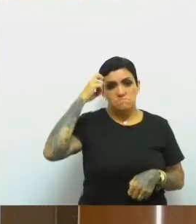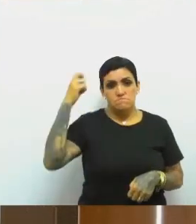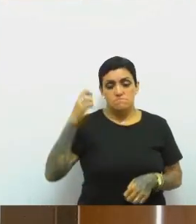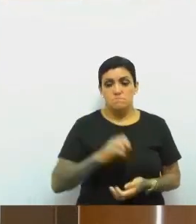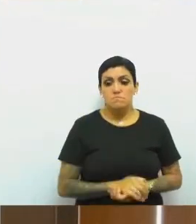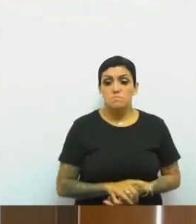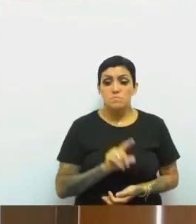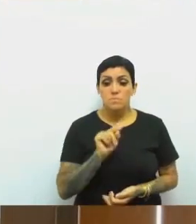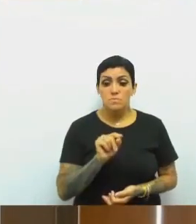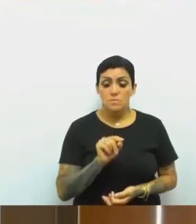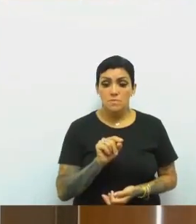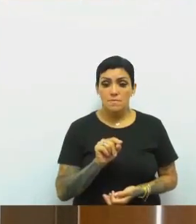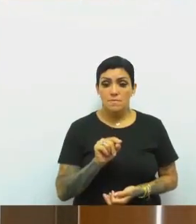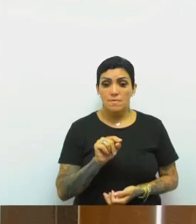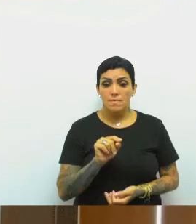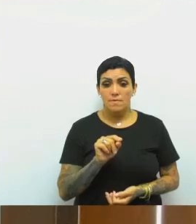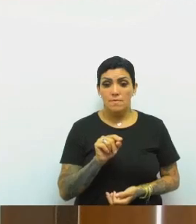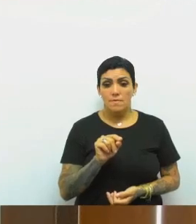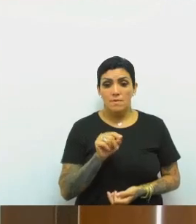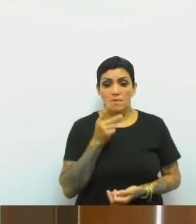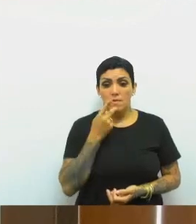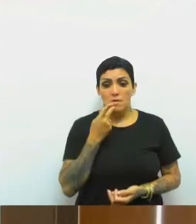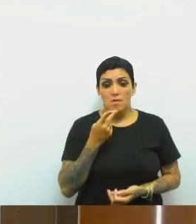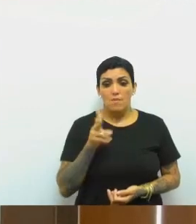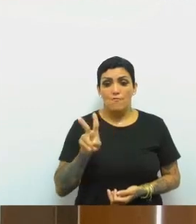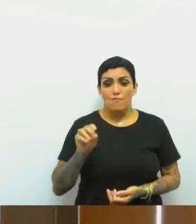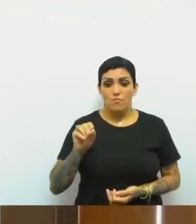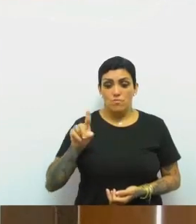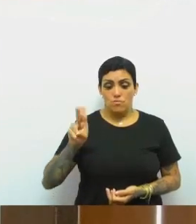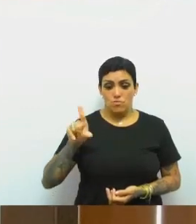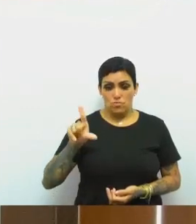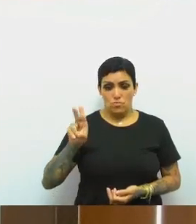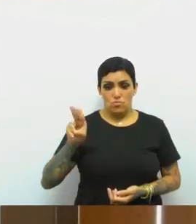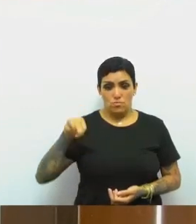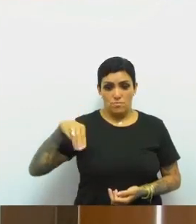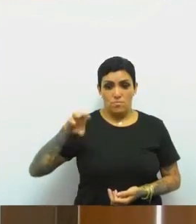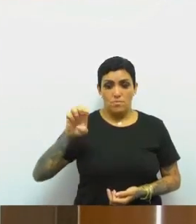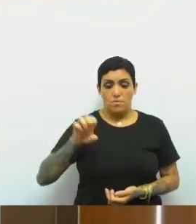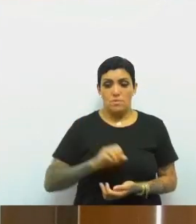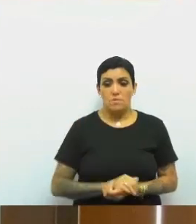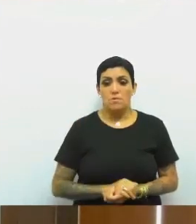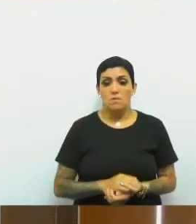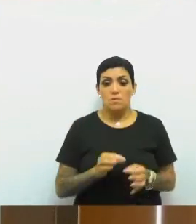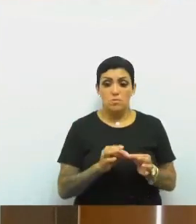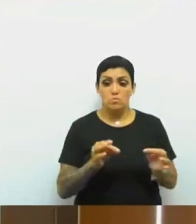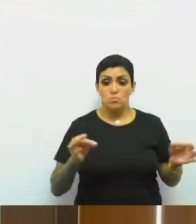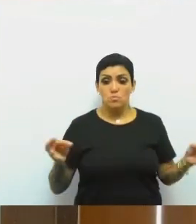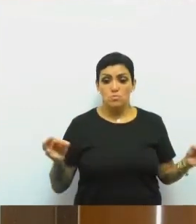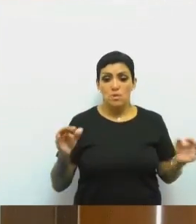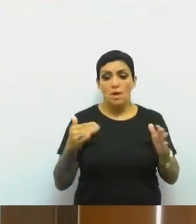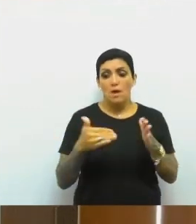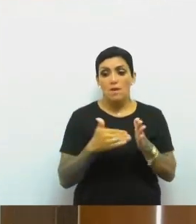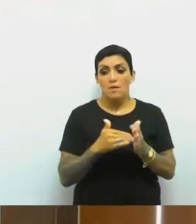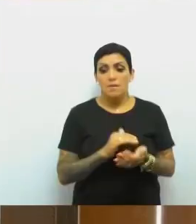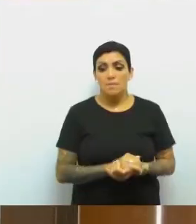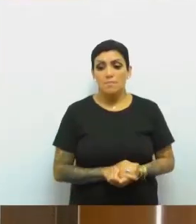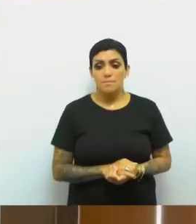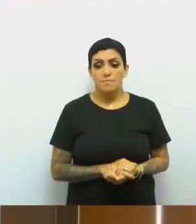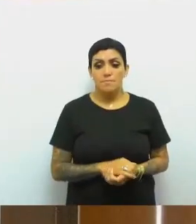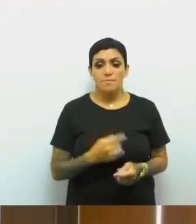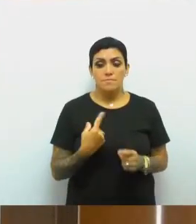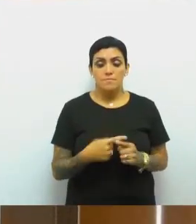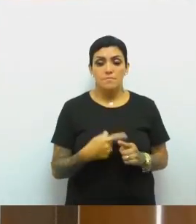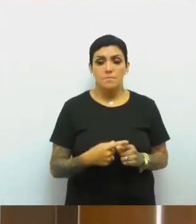você gastar um volume grande de dinheiro para fazer uma grande estação de tratamento longe daqui, até porque a gente precisa